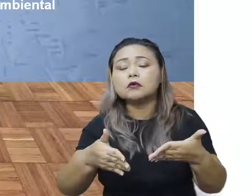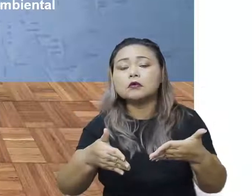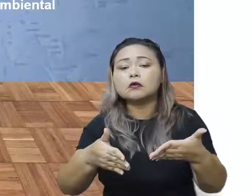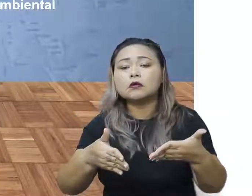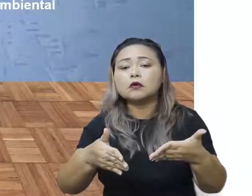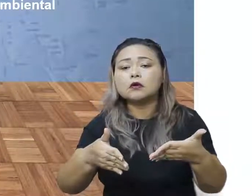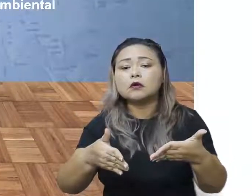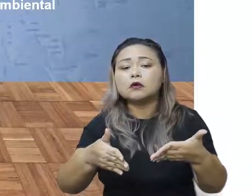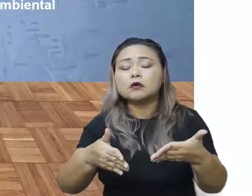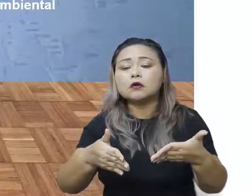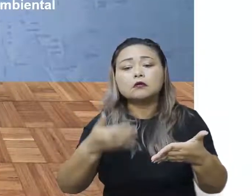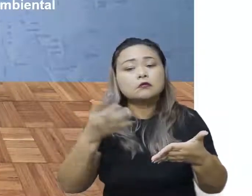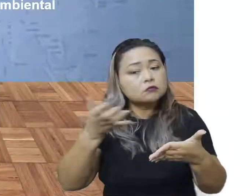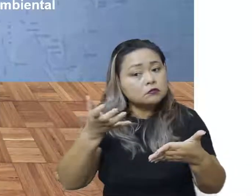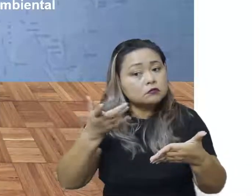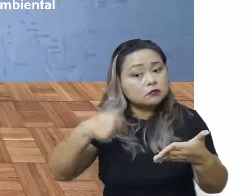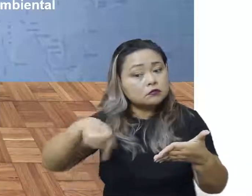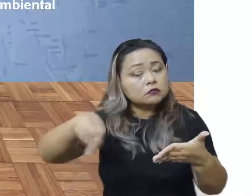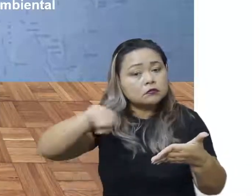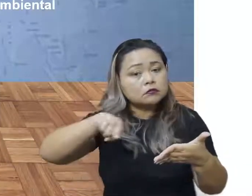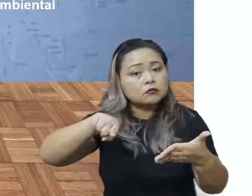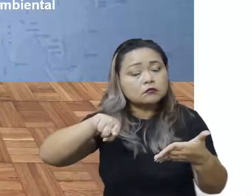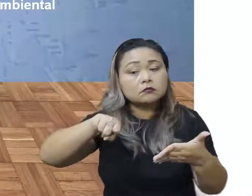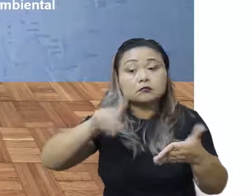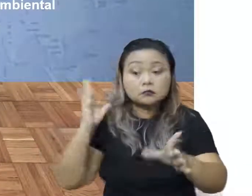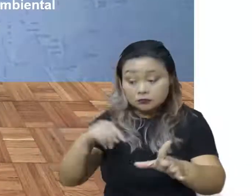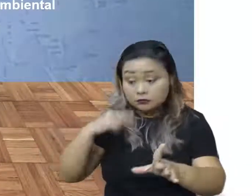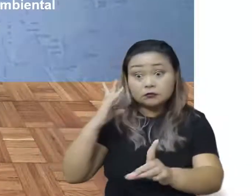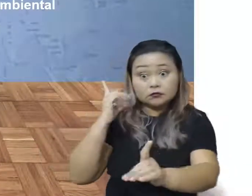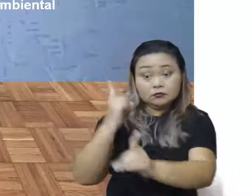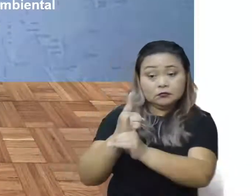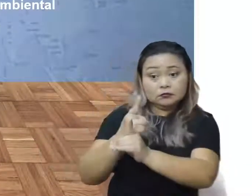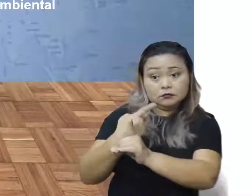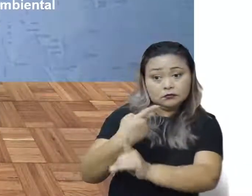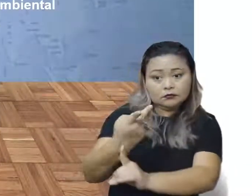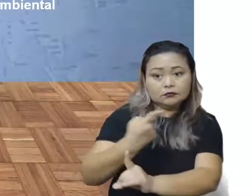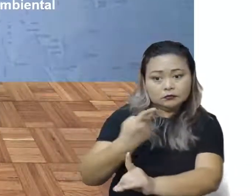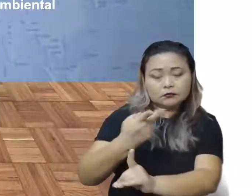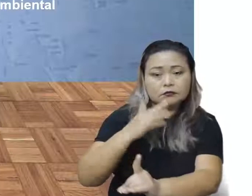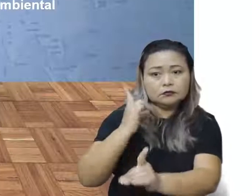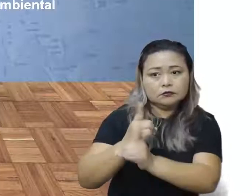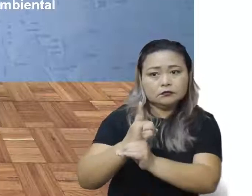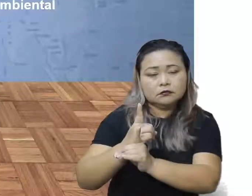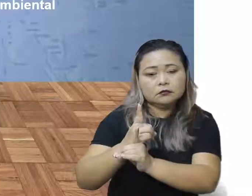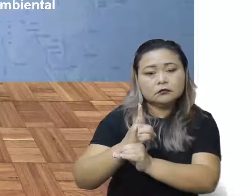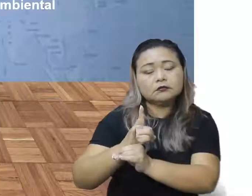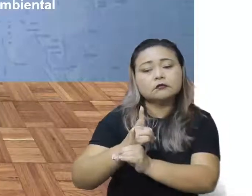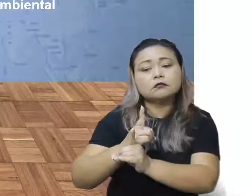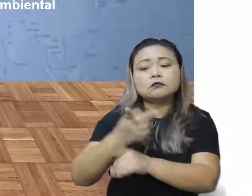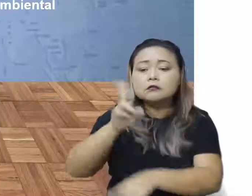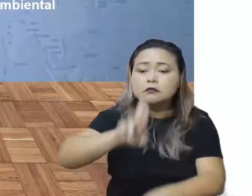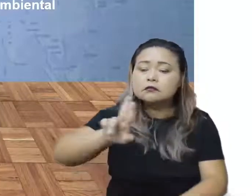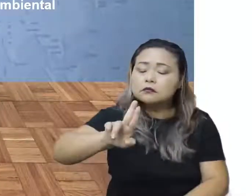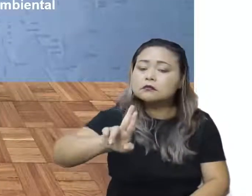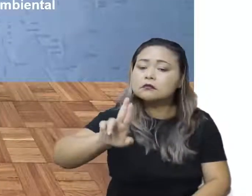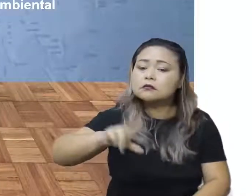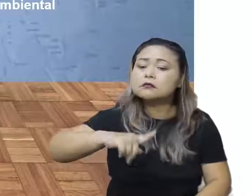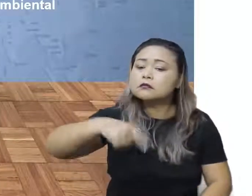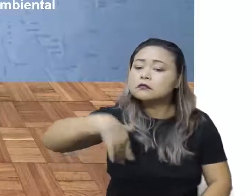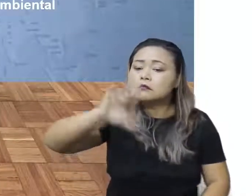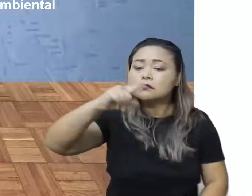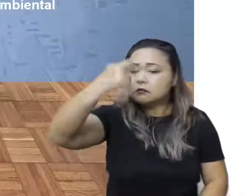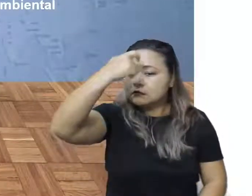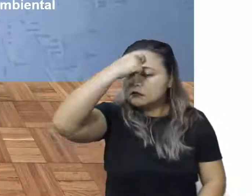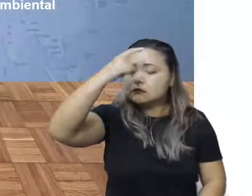Portanto, eu espero que esse nosso encontro sirva cada dia mais para que você tenha consciência